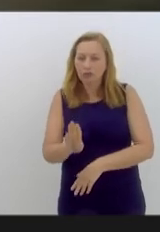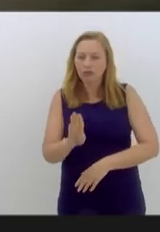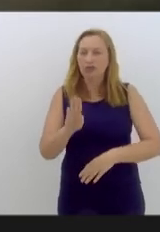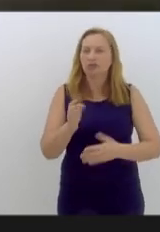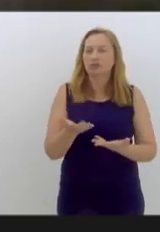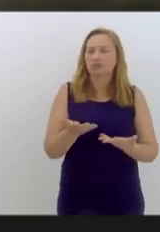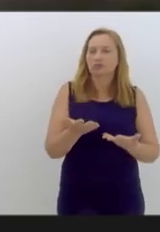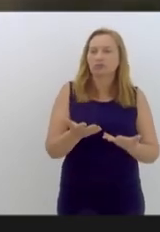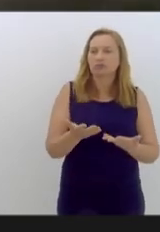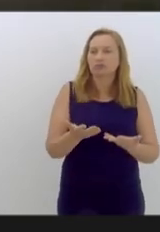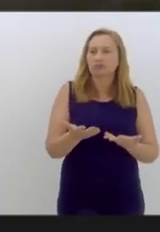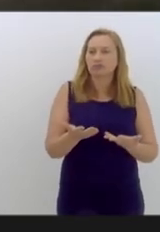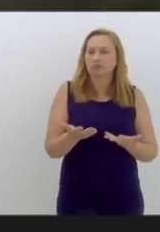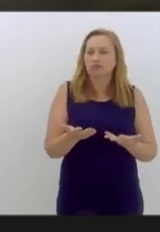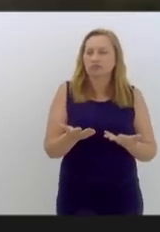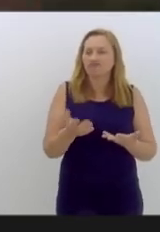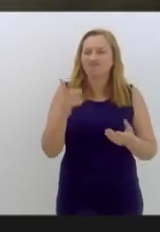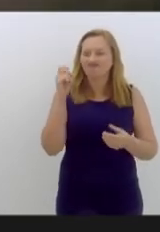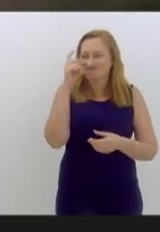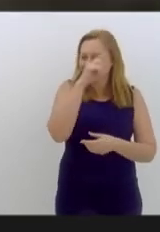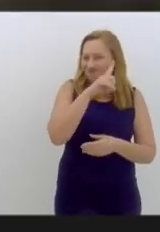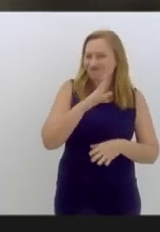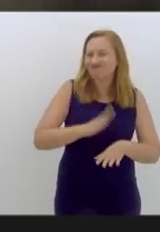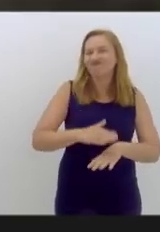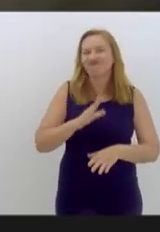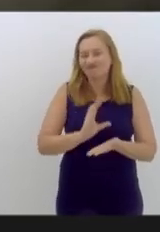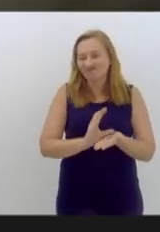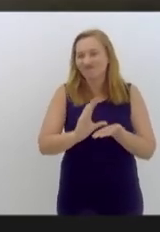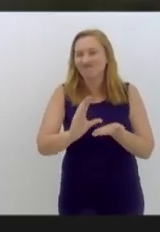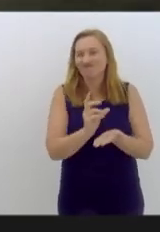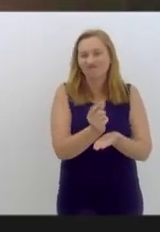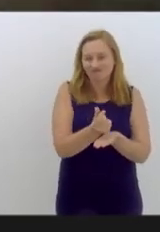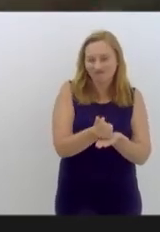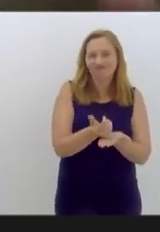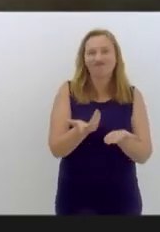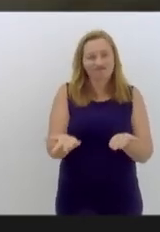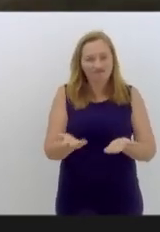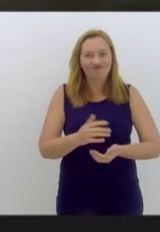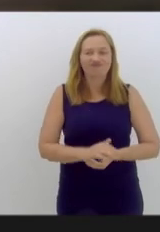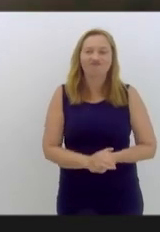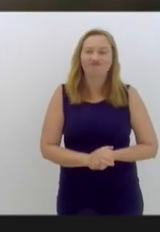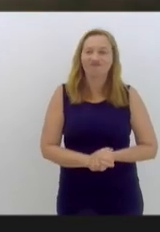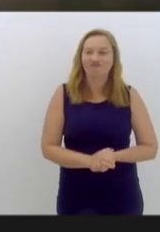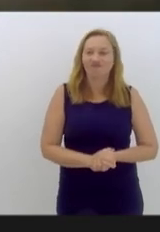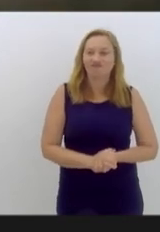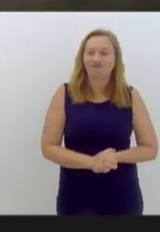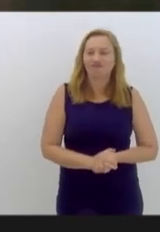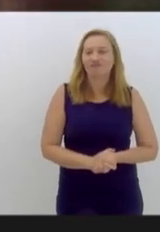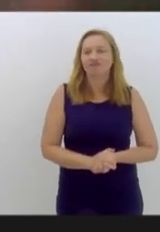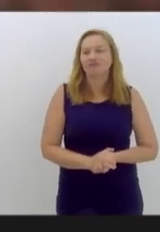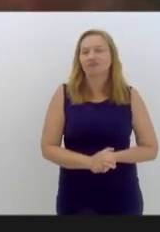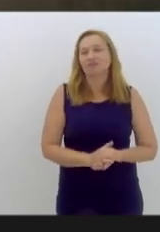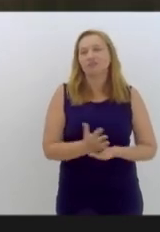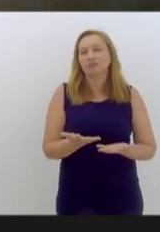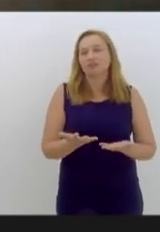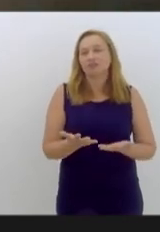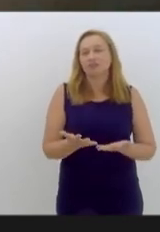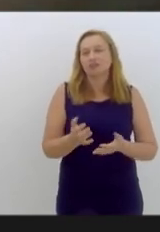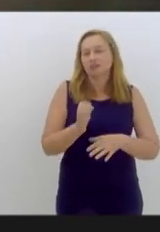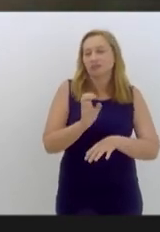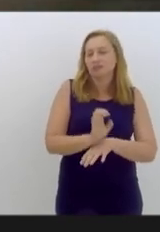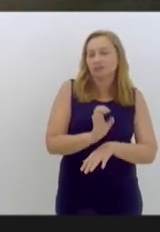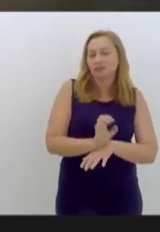muito fica os demais recursos, as demais discussões, elas acabam ficam secundarizadas. Porque o Estado não